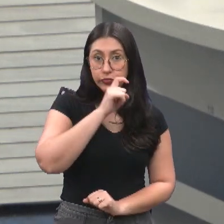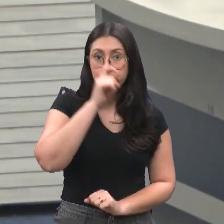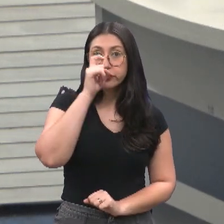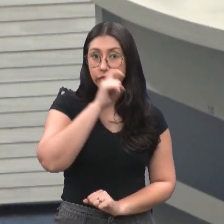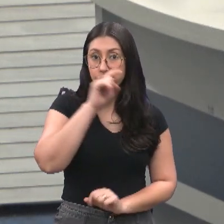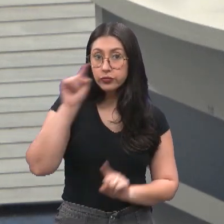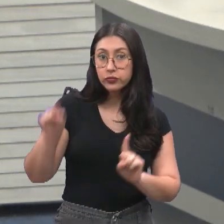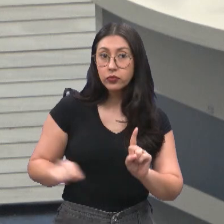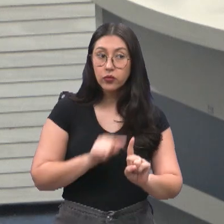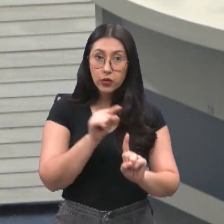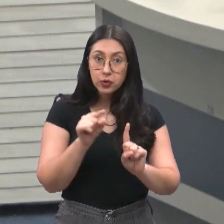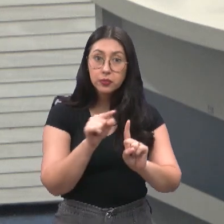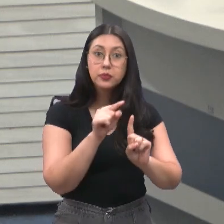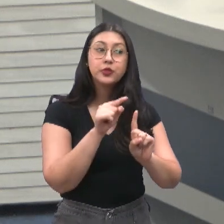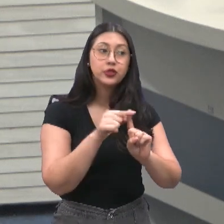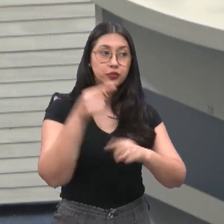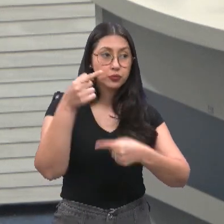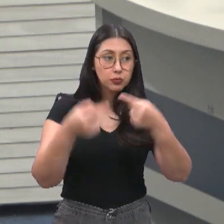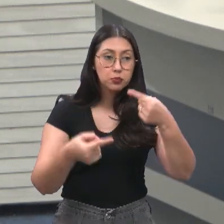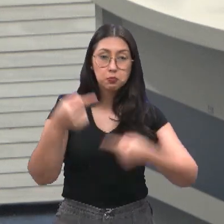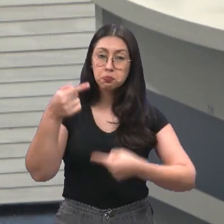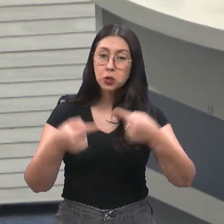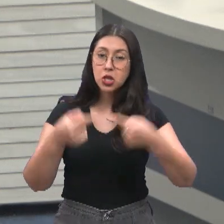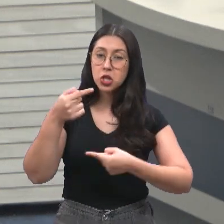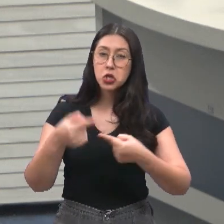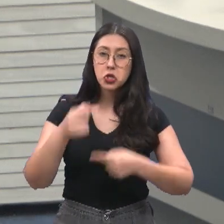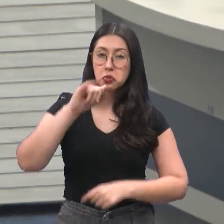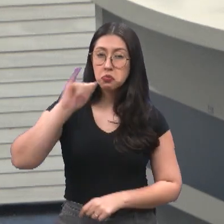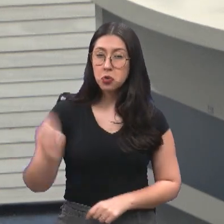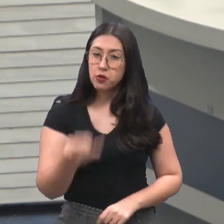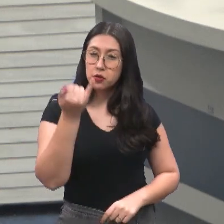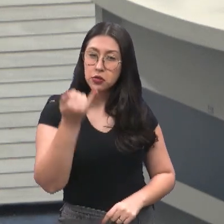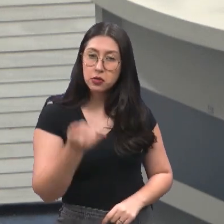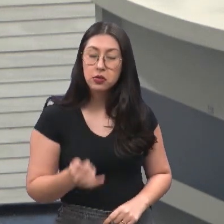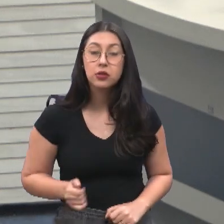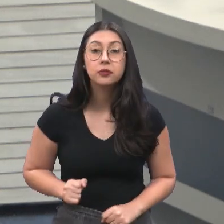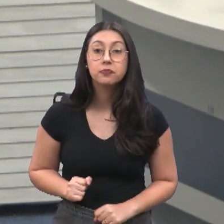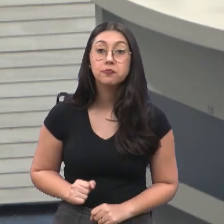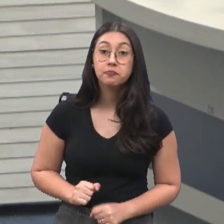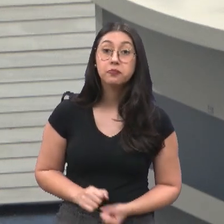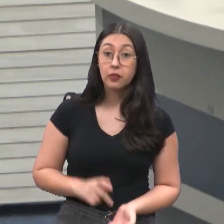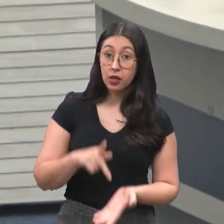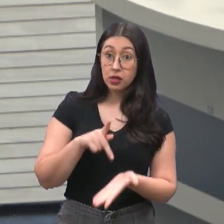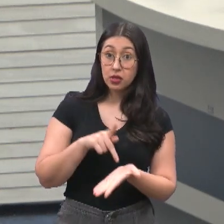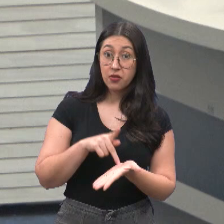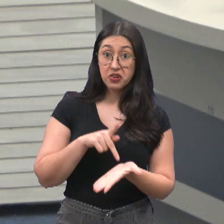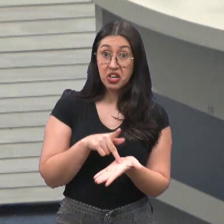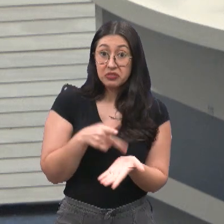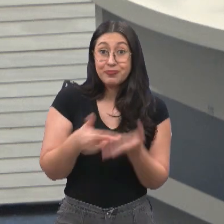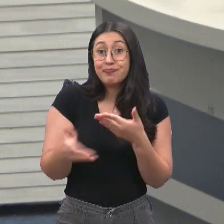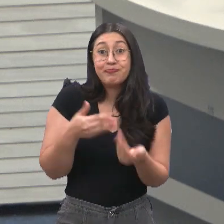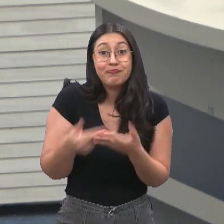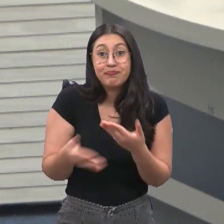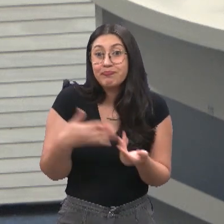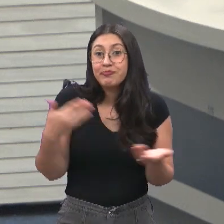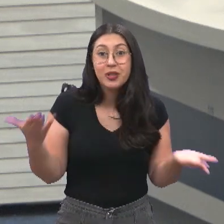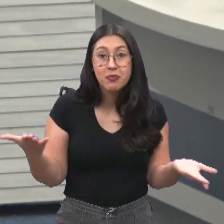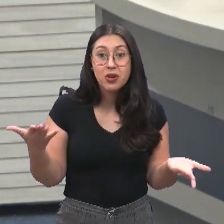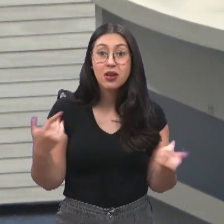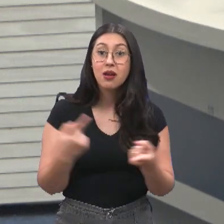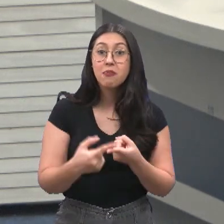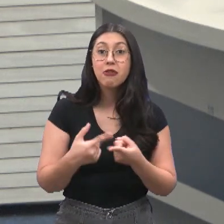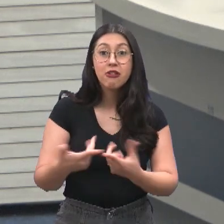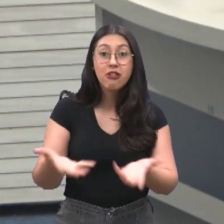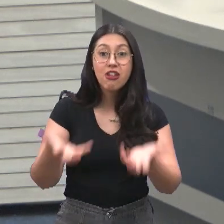objetivo puramente políticos e oportunista. A verdade pouco importa quando se quer alimentar